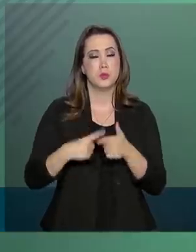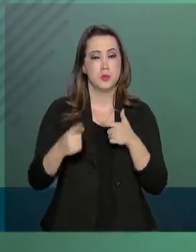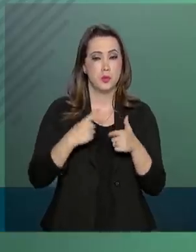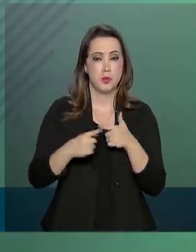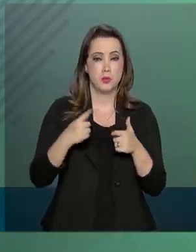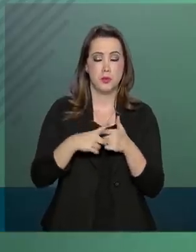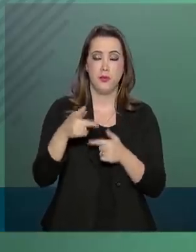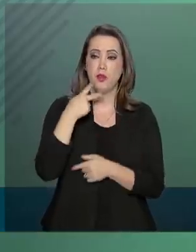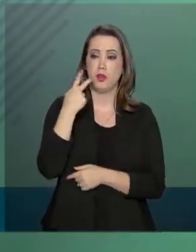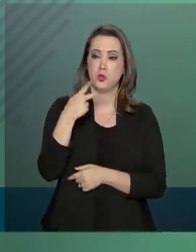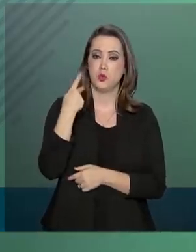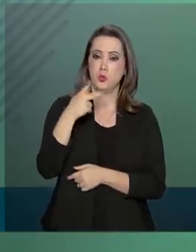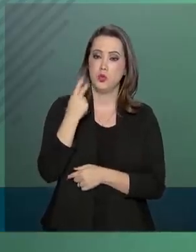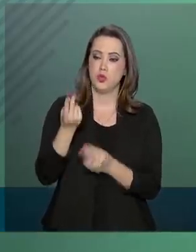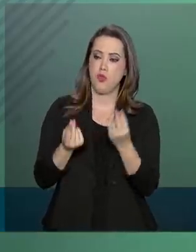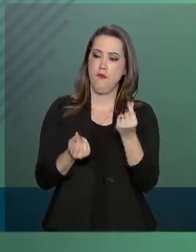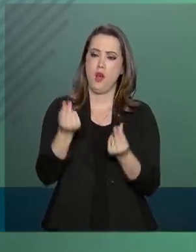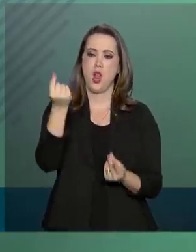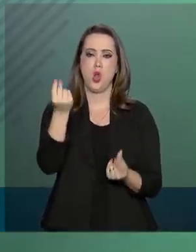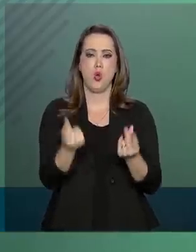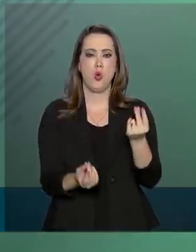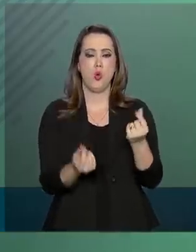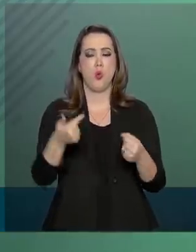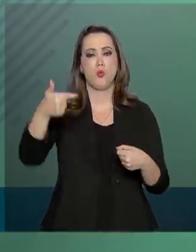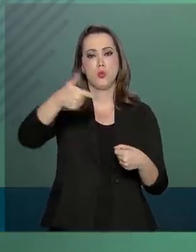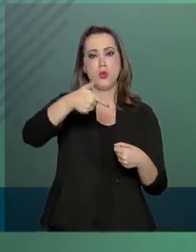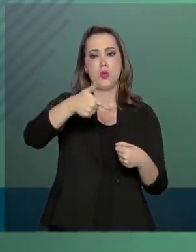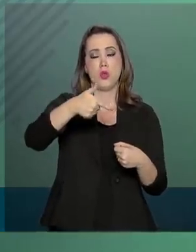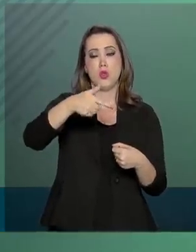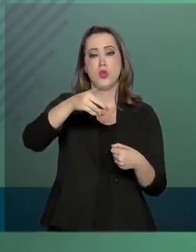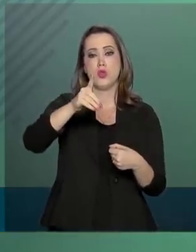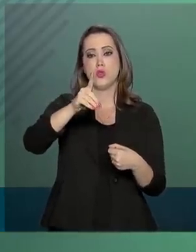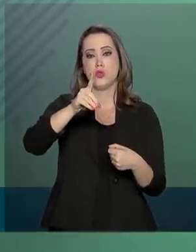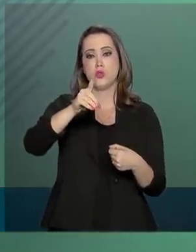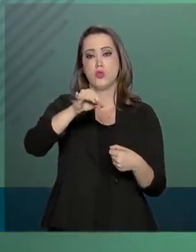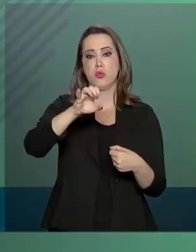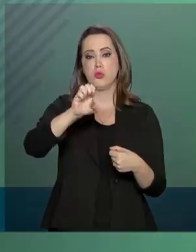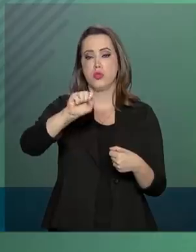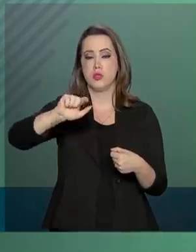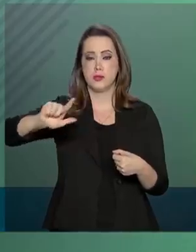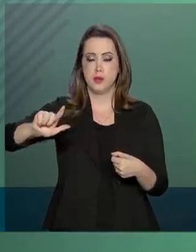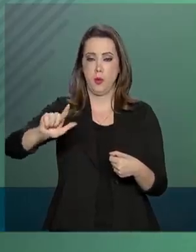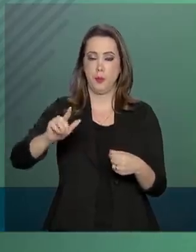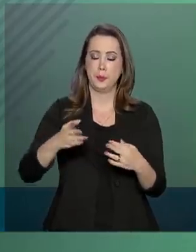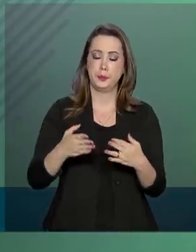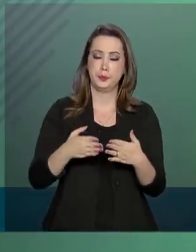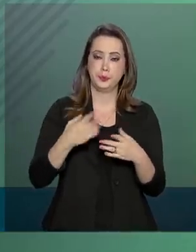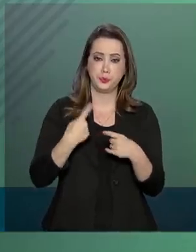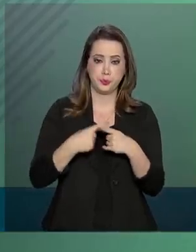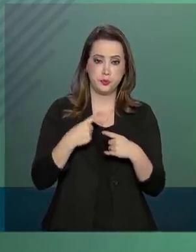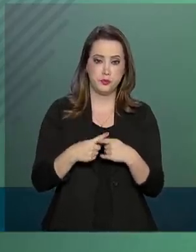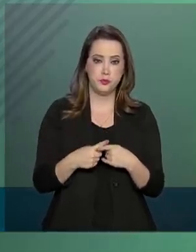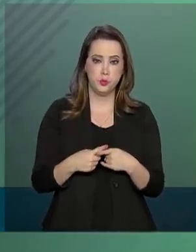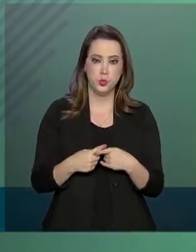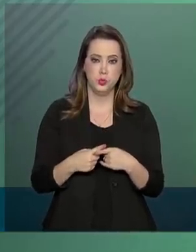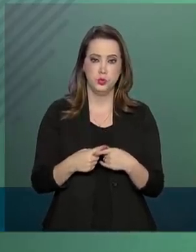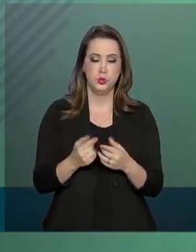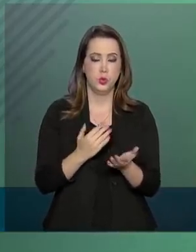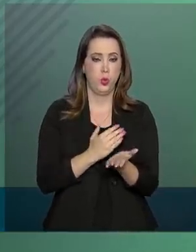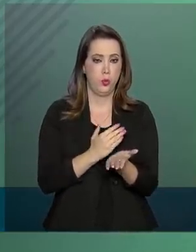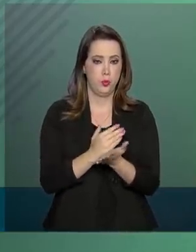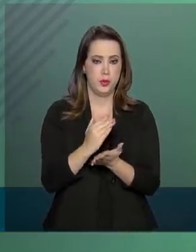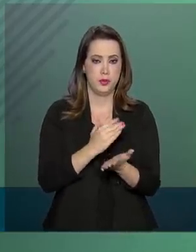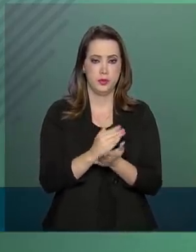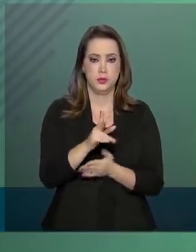relativa à política de preços do óleo diesel por princípio o senhor presidente